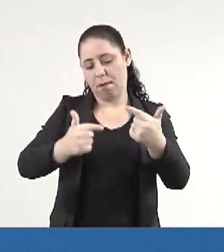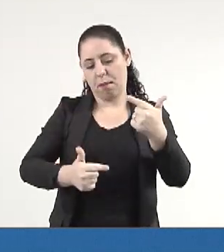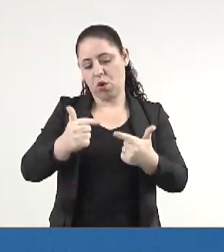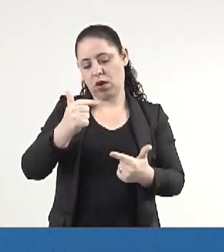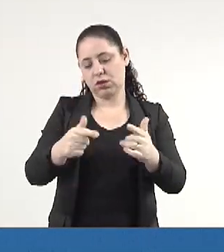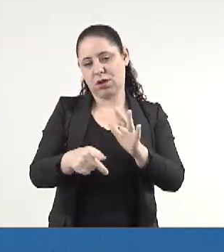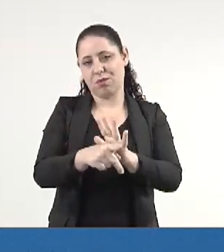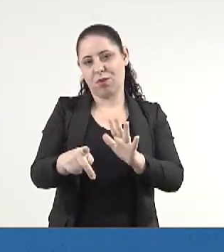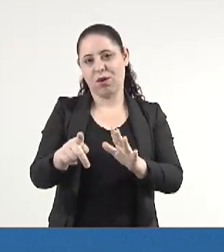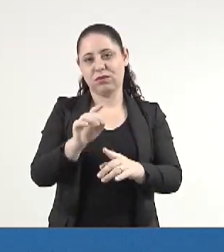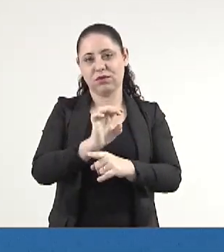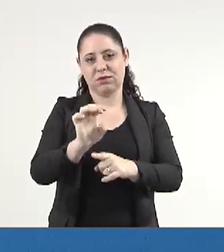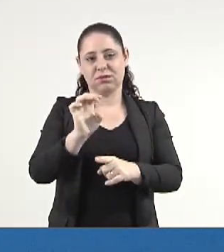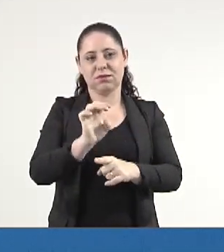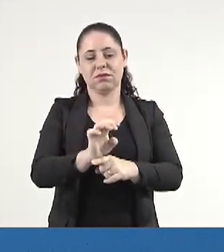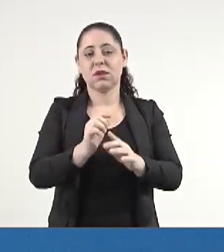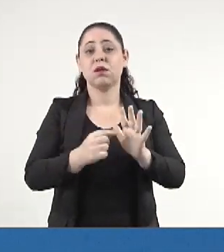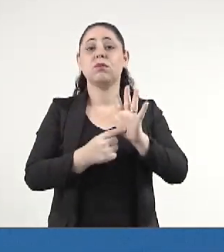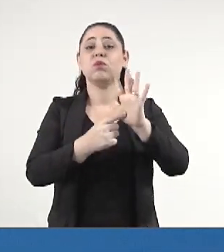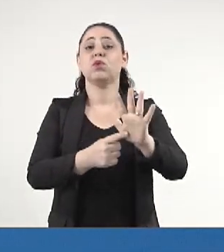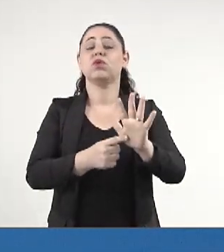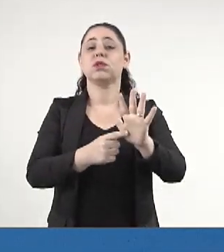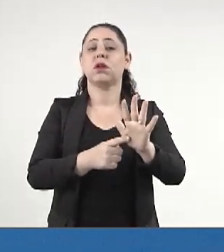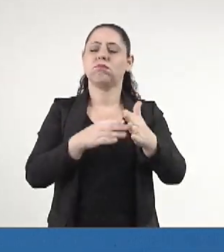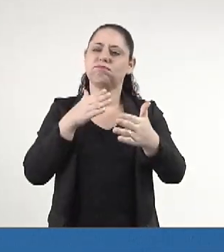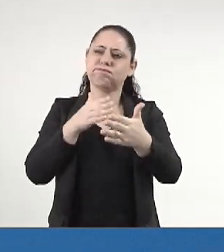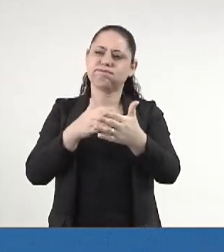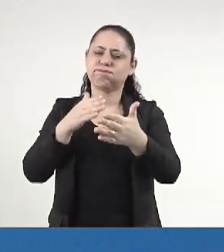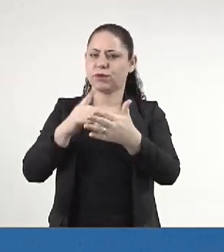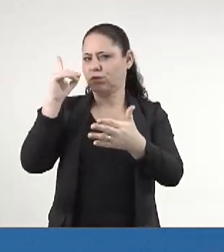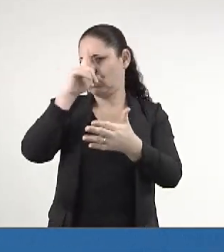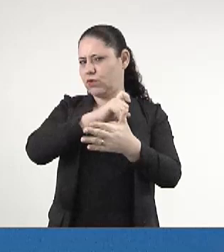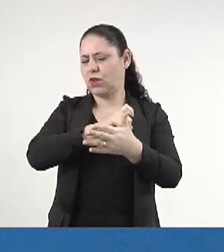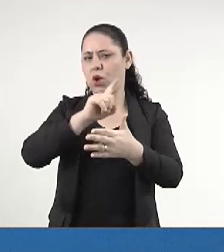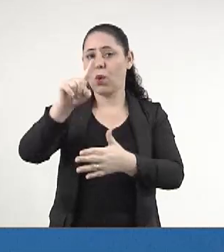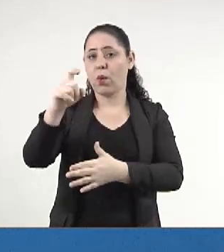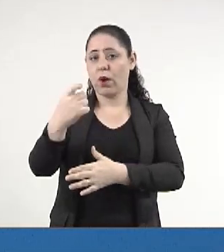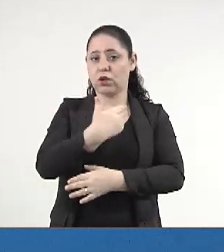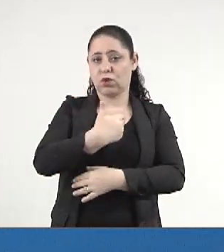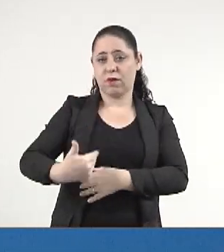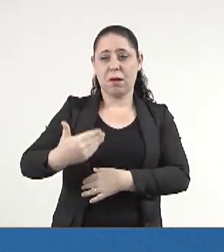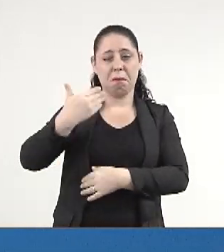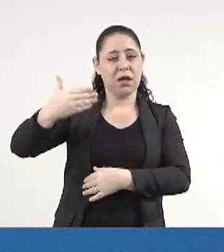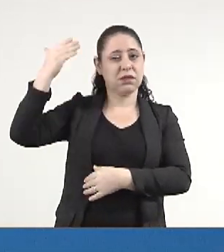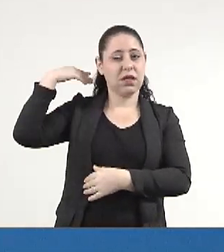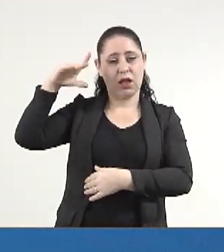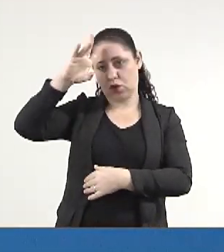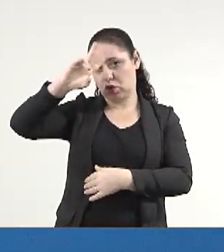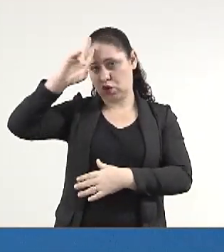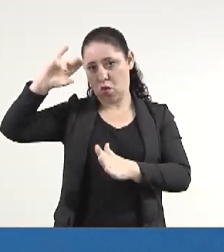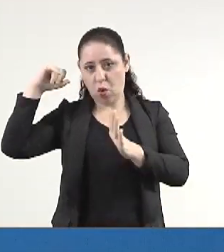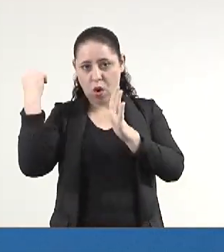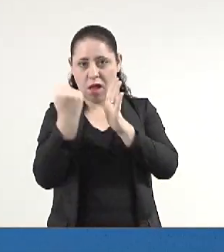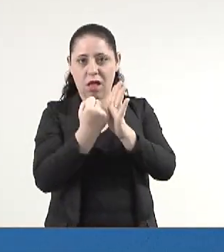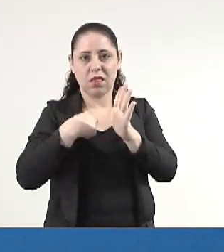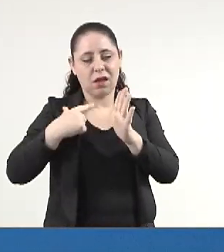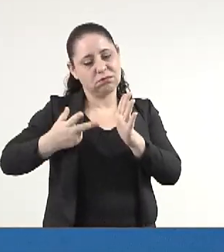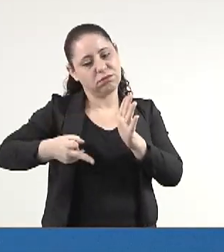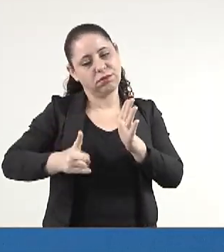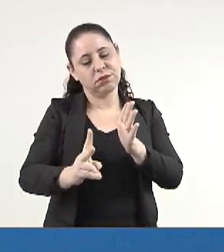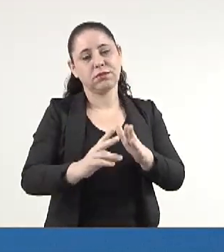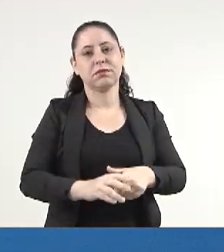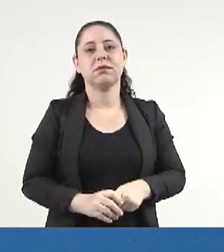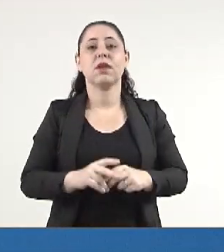de nosso Estado, demonstrando os desafios enfrentados pelos ex-governantes e o legado deixado por estes,